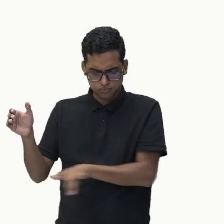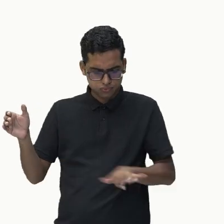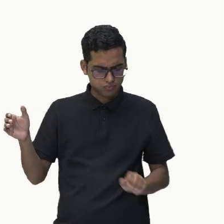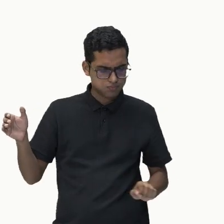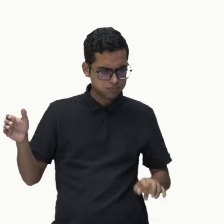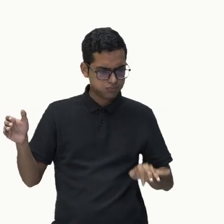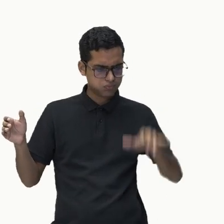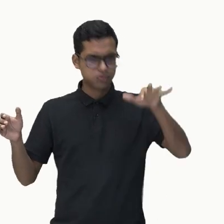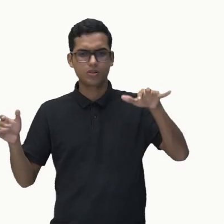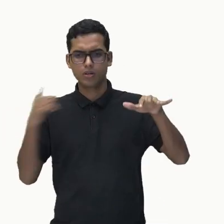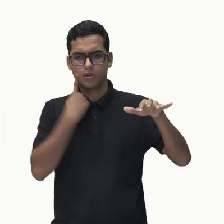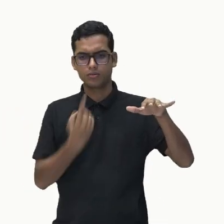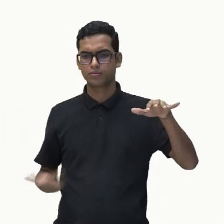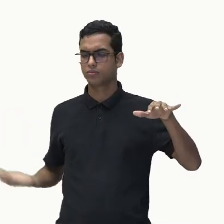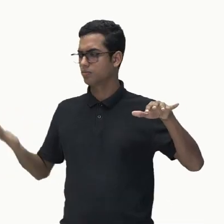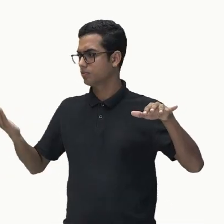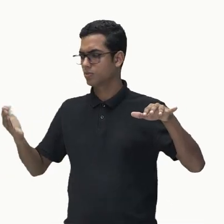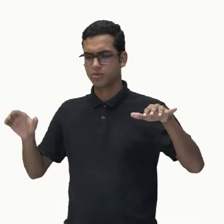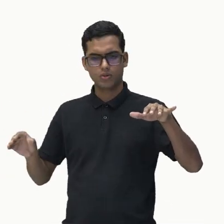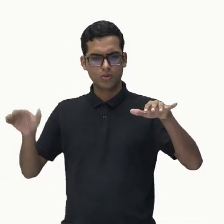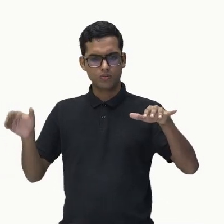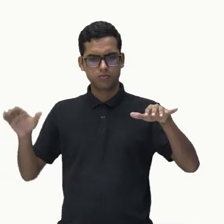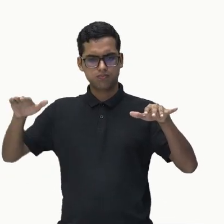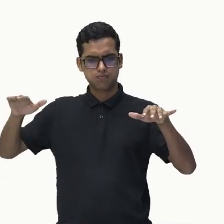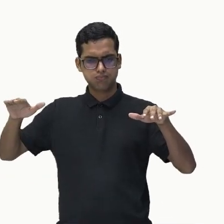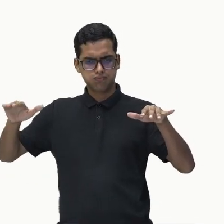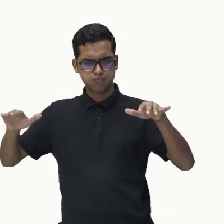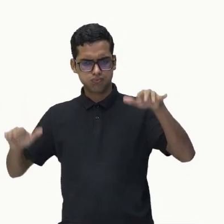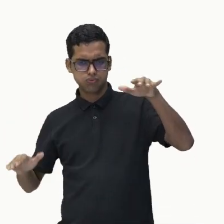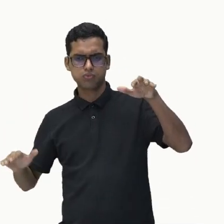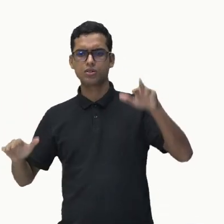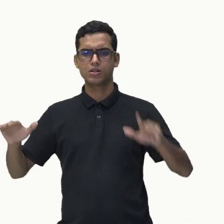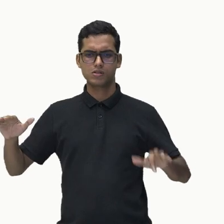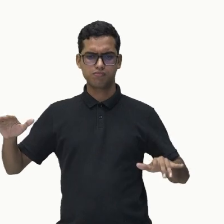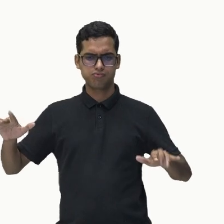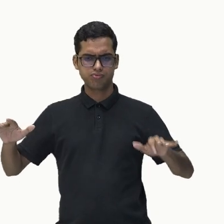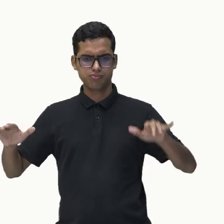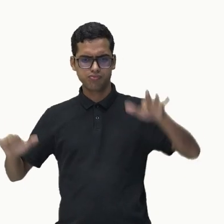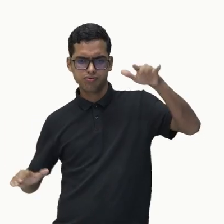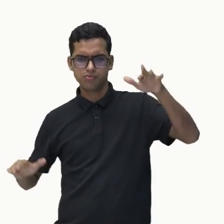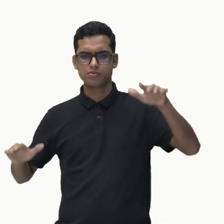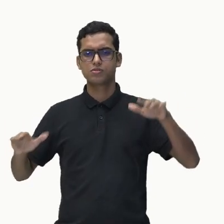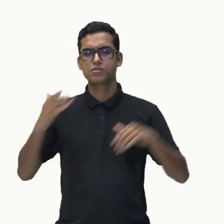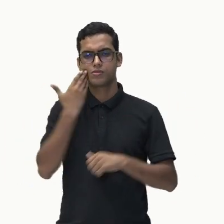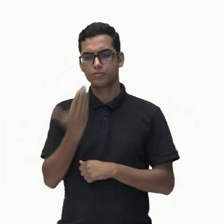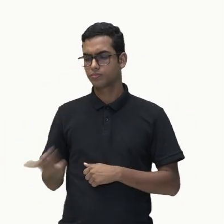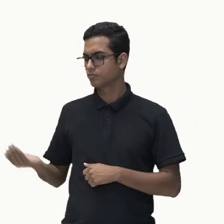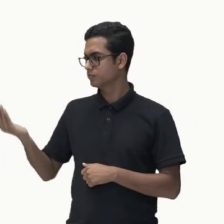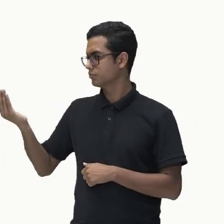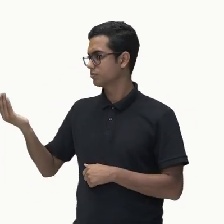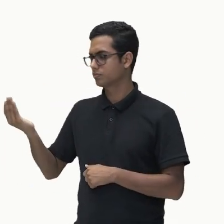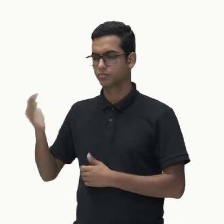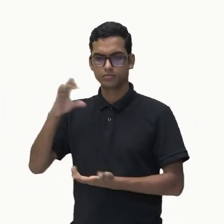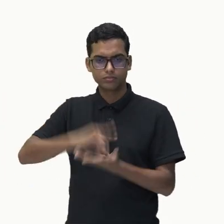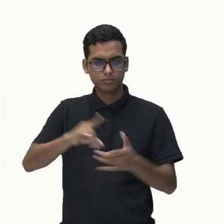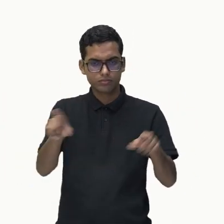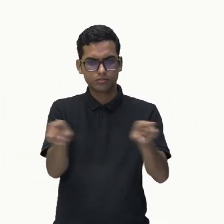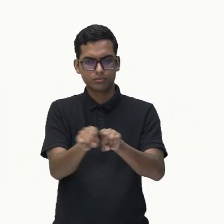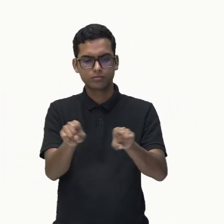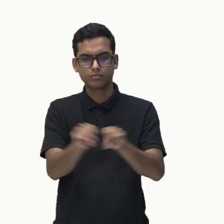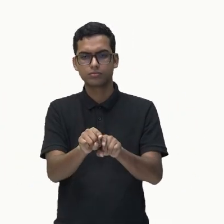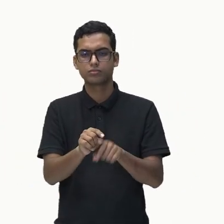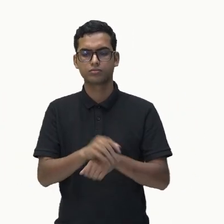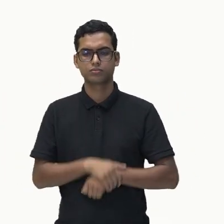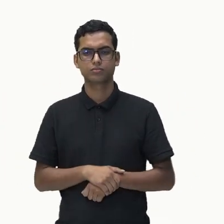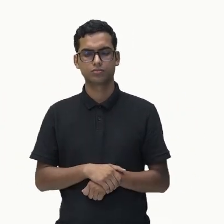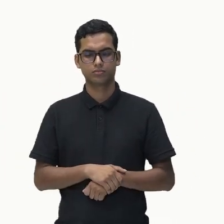o êmbolo foi empurrado para baixo. Empurrou o líquido para baixo e o líquido empurrou o